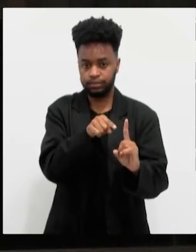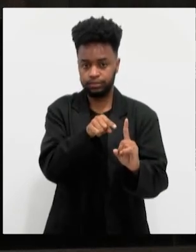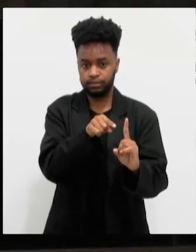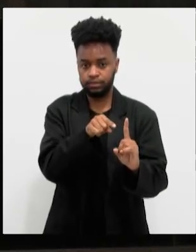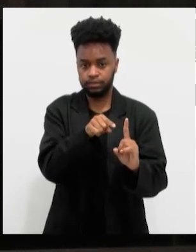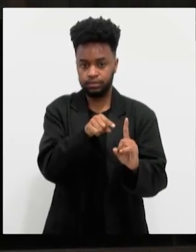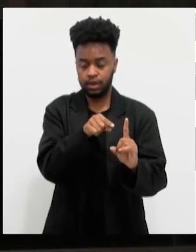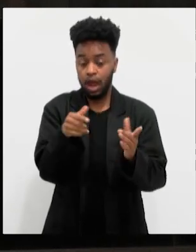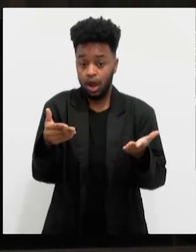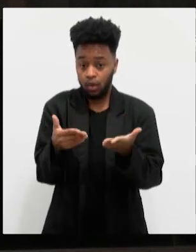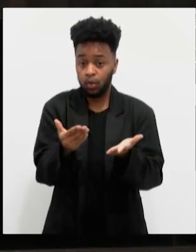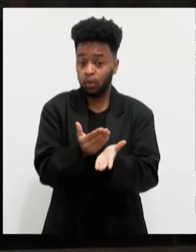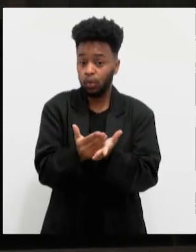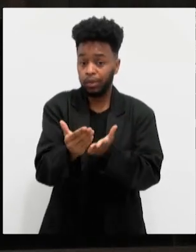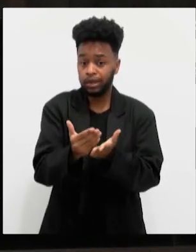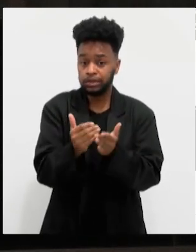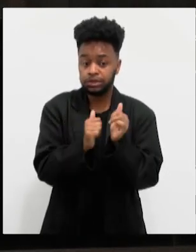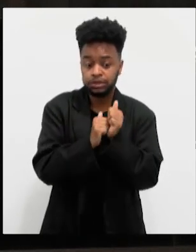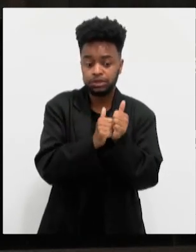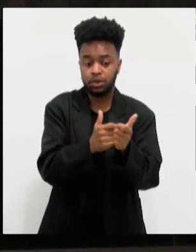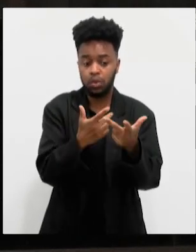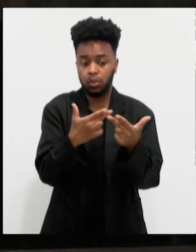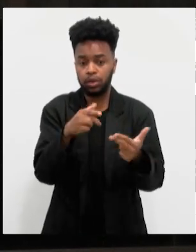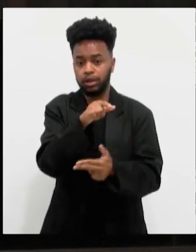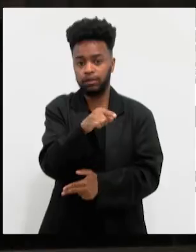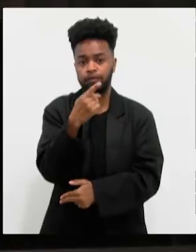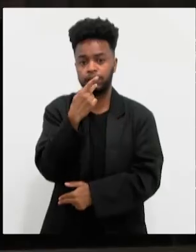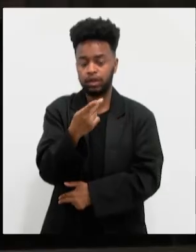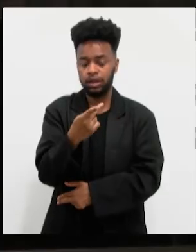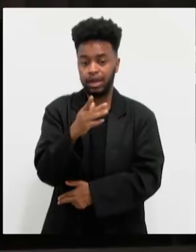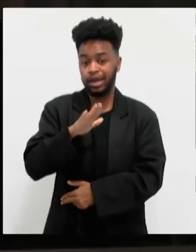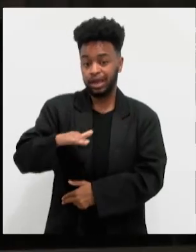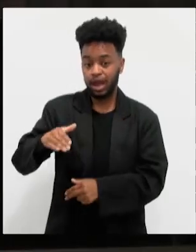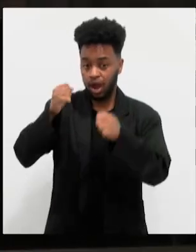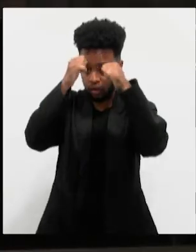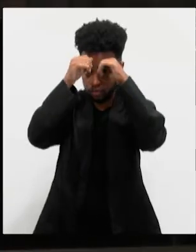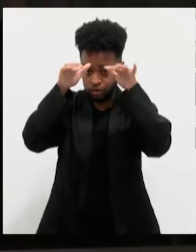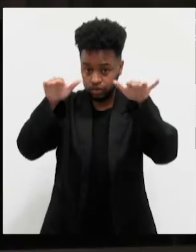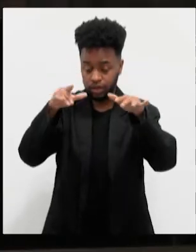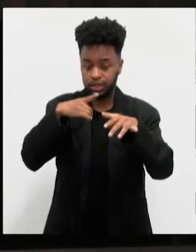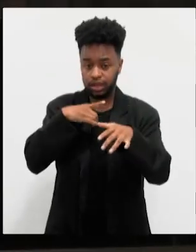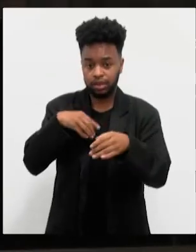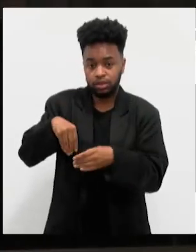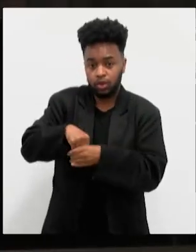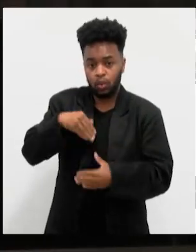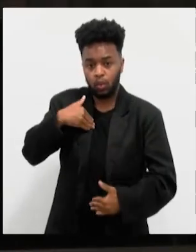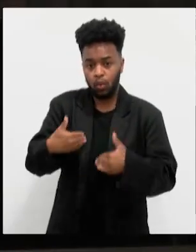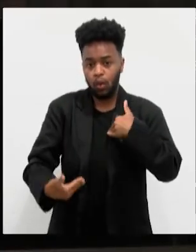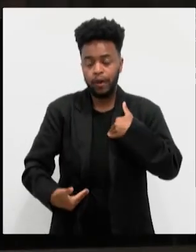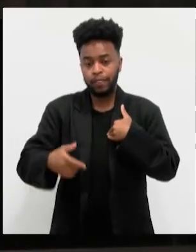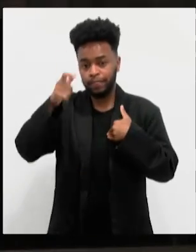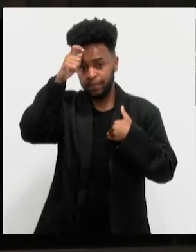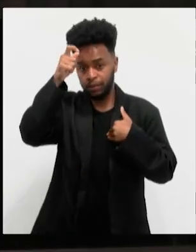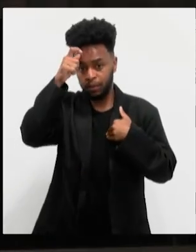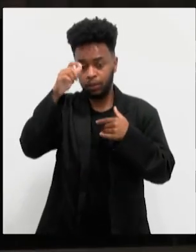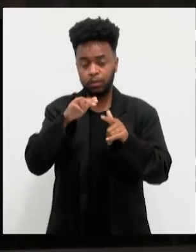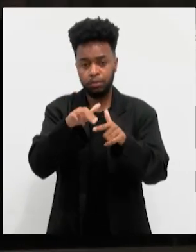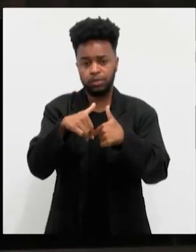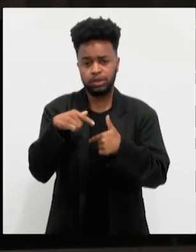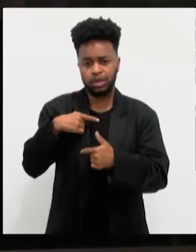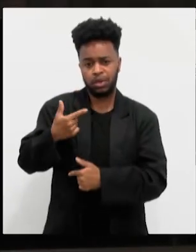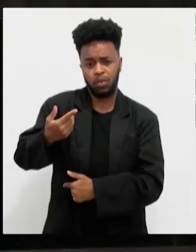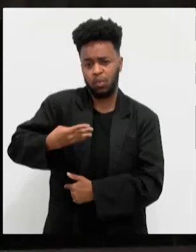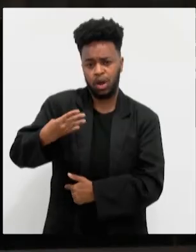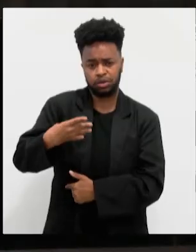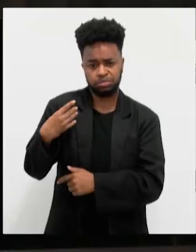passem a acreditar no que ele está dizendo, que as crianças autistas são endemoniadas desde a 4ª geração dos